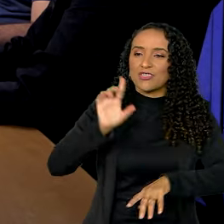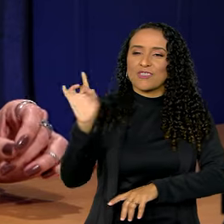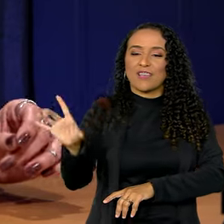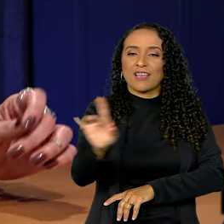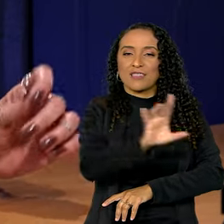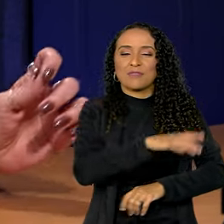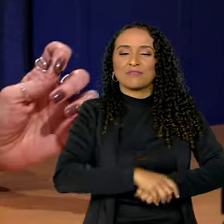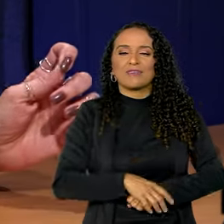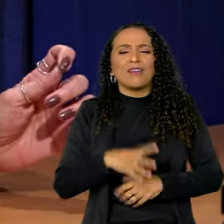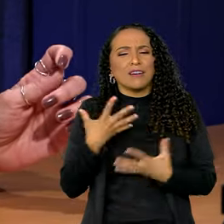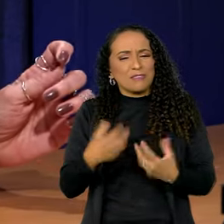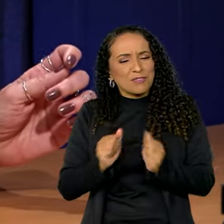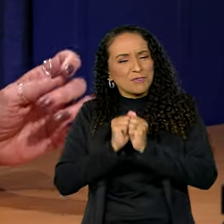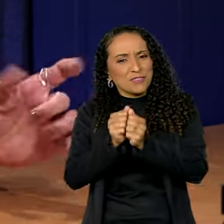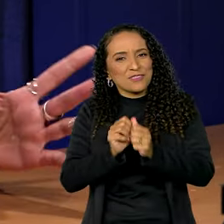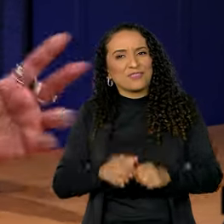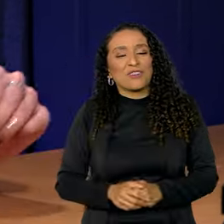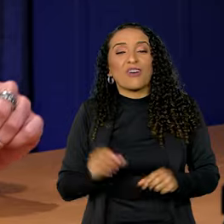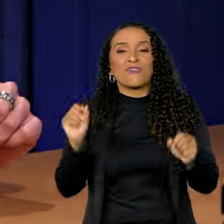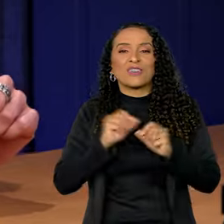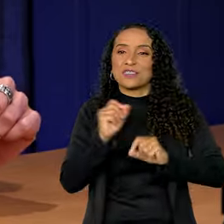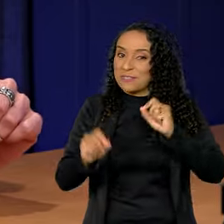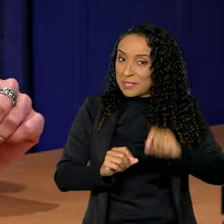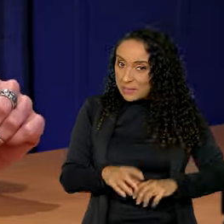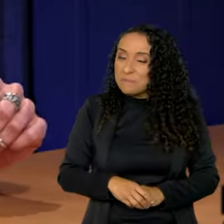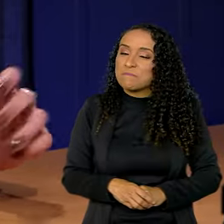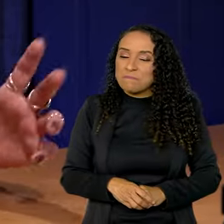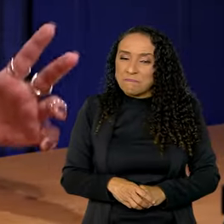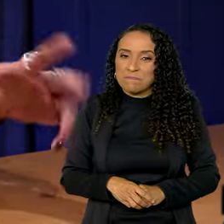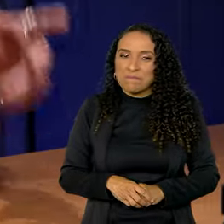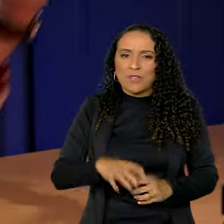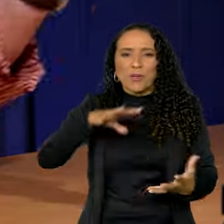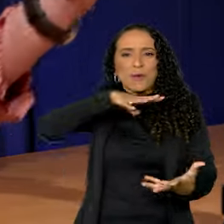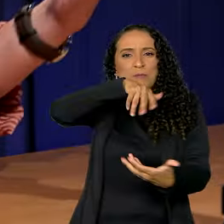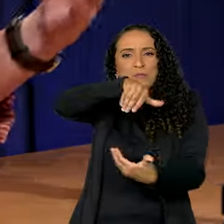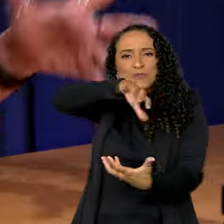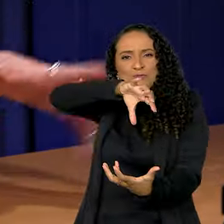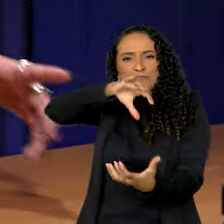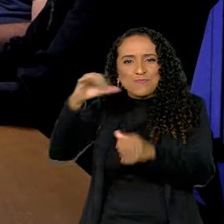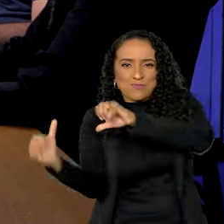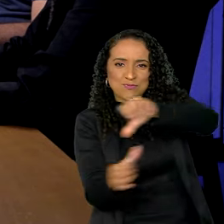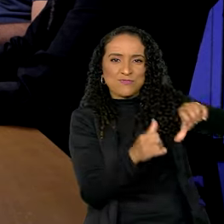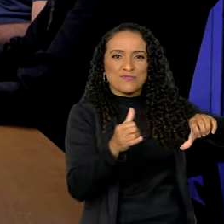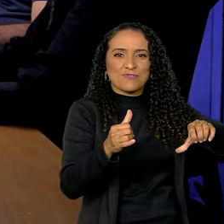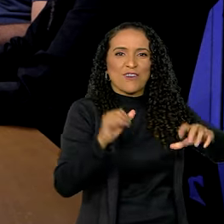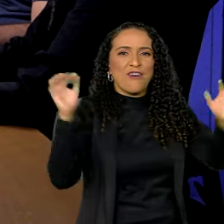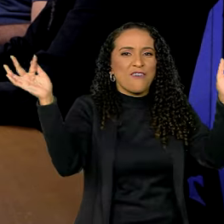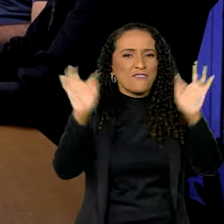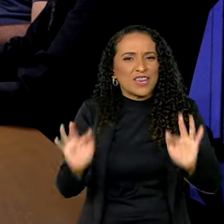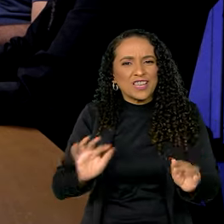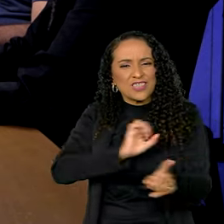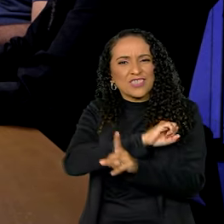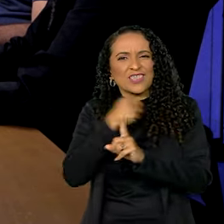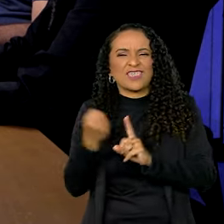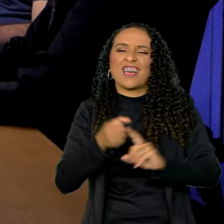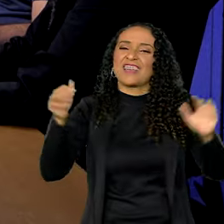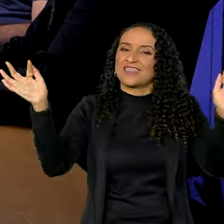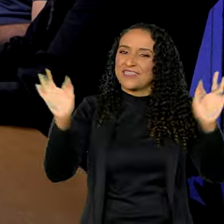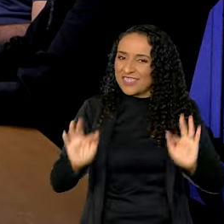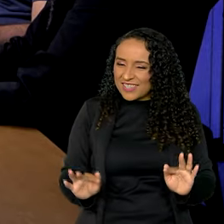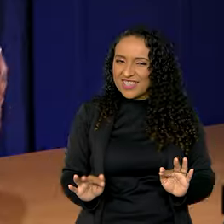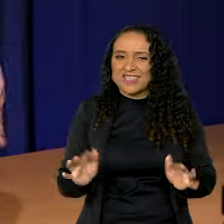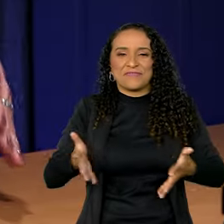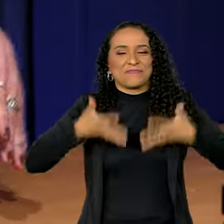nós vamos junos gente fazer né o planeta mudar planeta feliz nossas sociedades